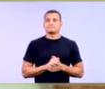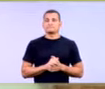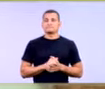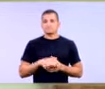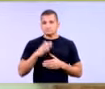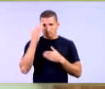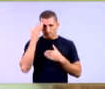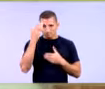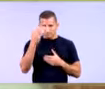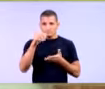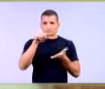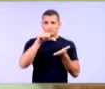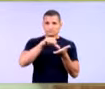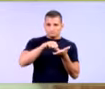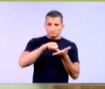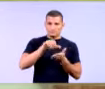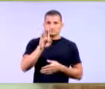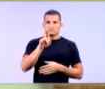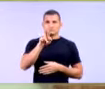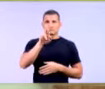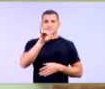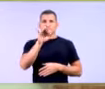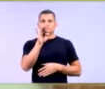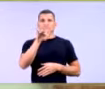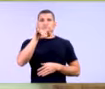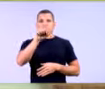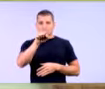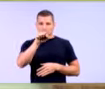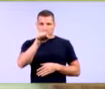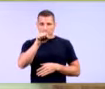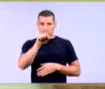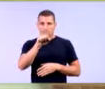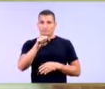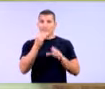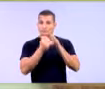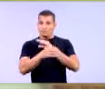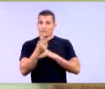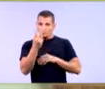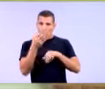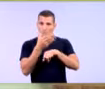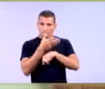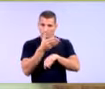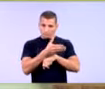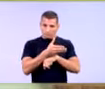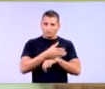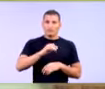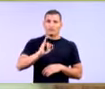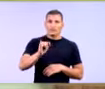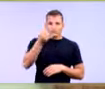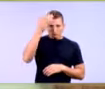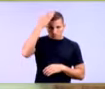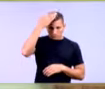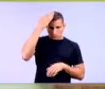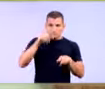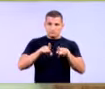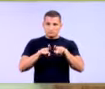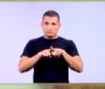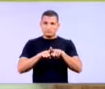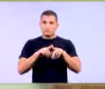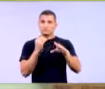agradecemos ao Polo Buritis, que enviou 2 participações, e de Paraná também, que nos enviou